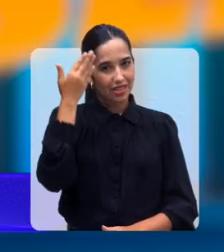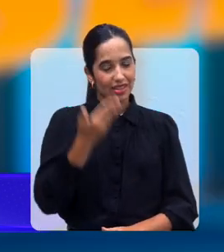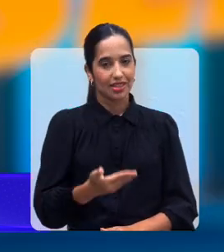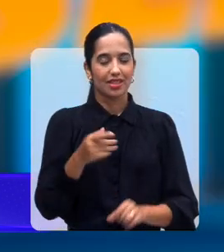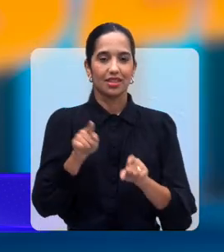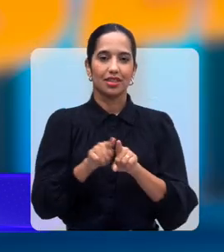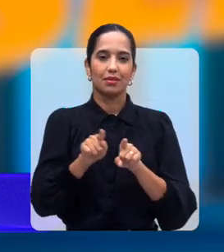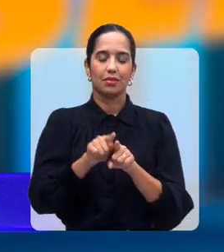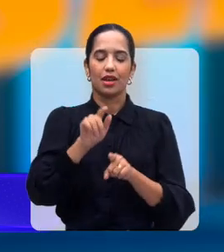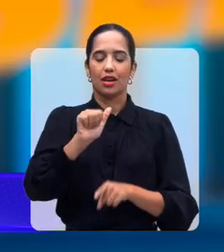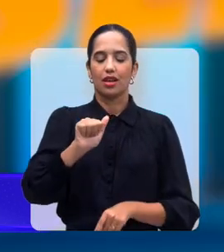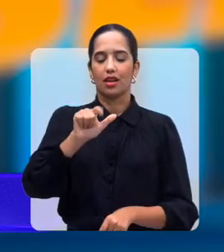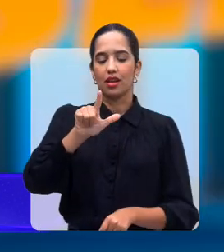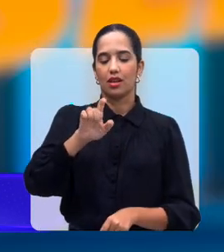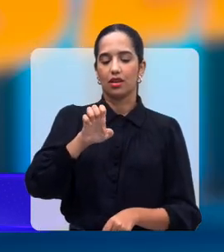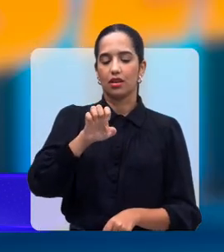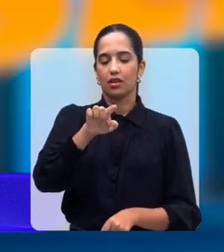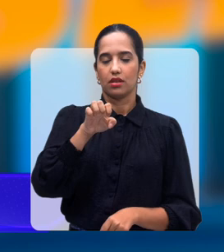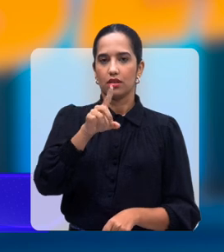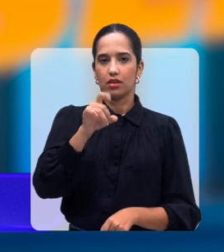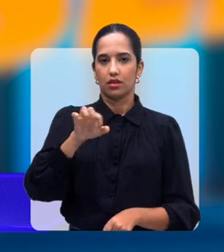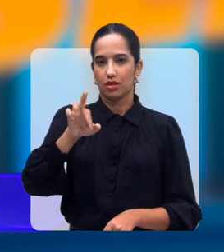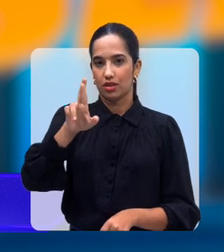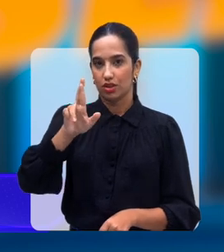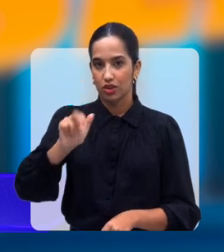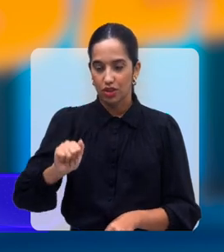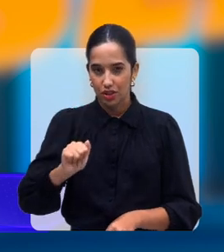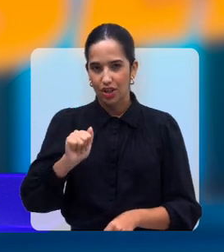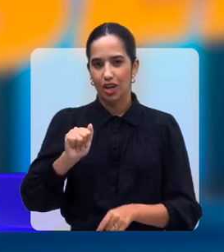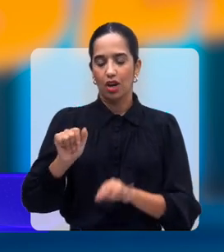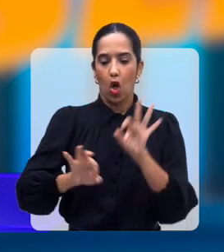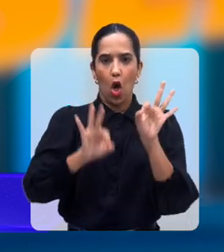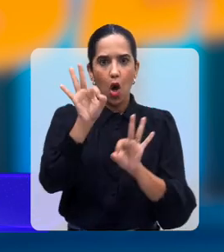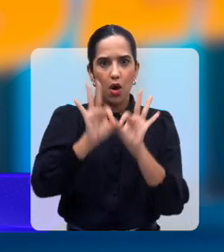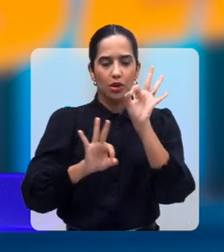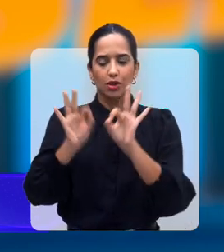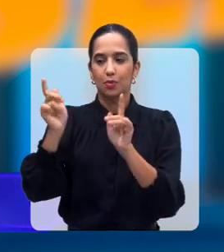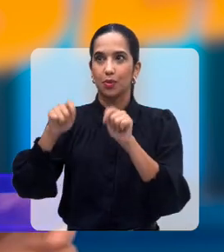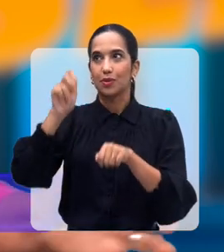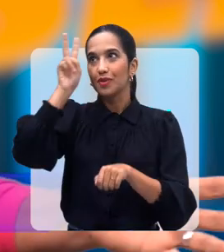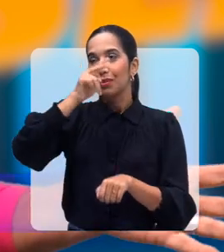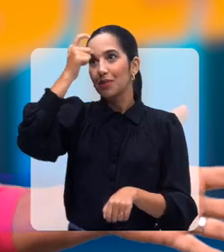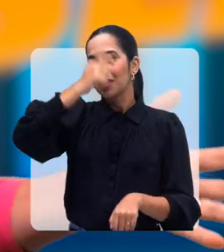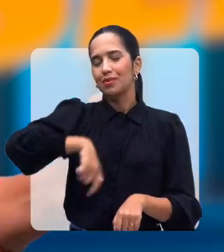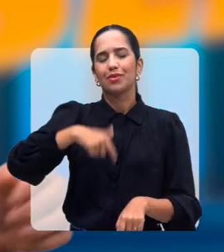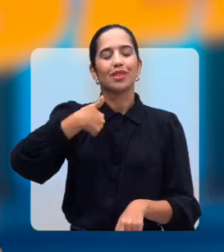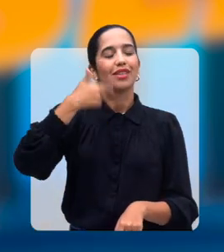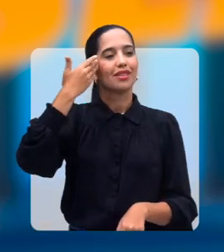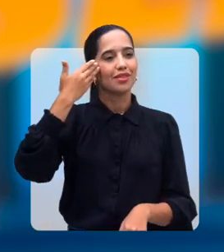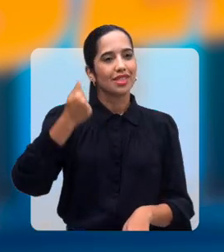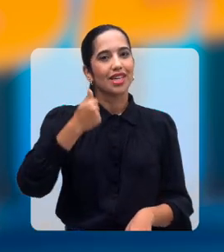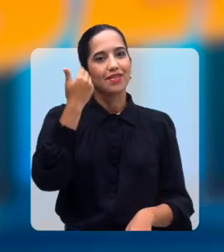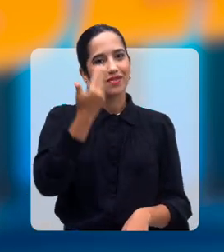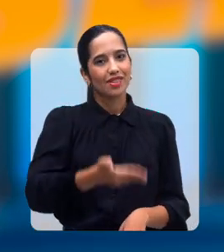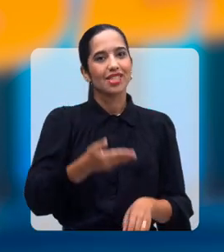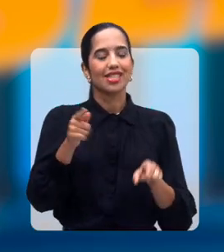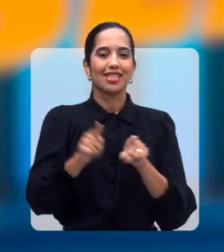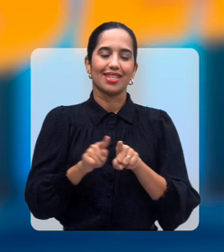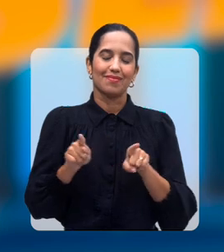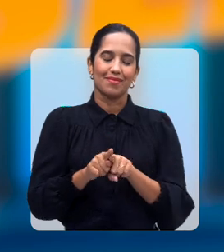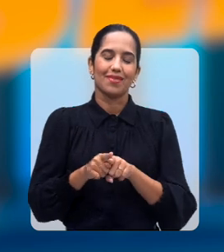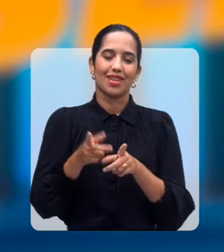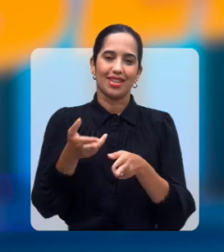agradeço a Alexandra Teodoro, que é da produção, por ela ter lembrado do meu nome. Você, eu tenho certeza que você foi